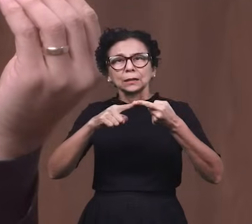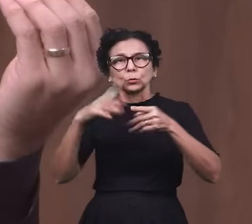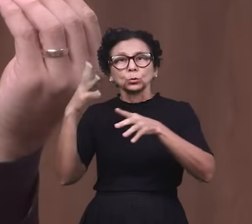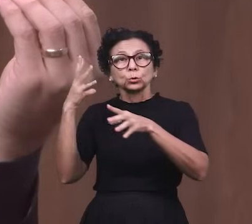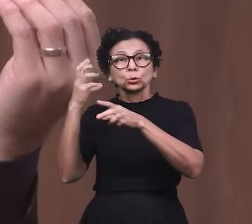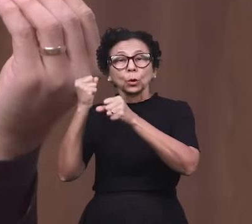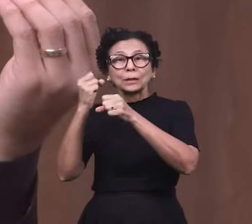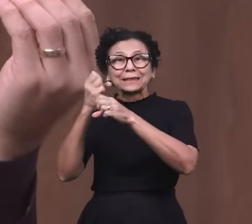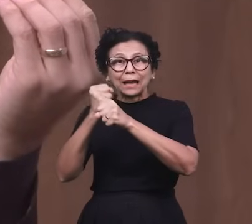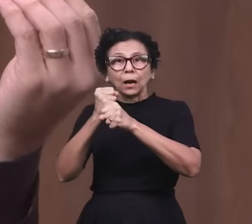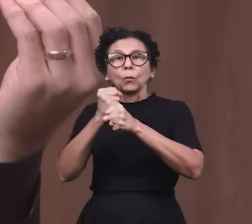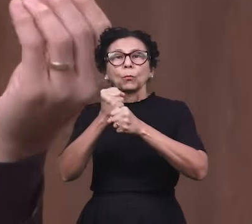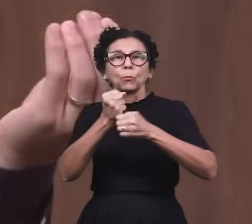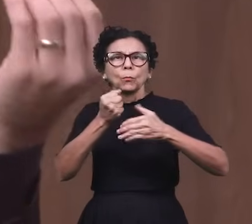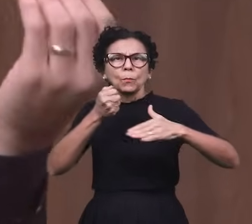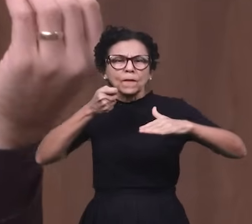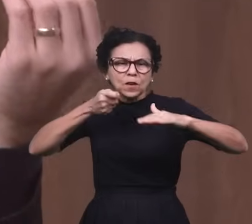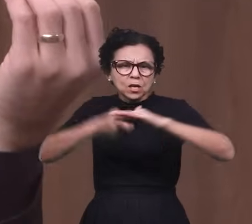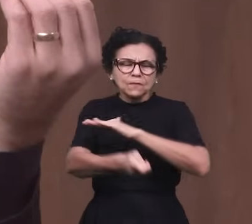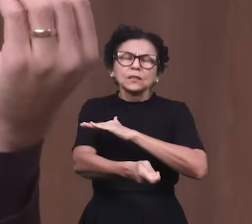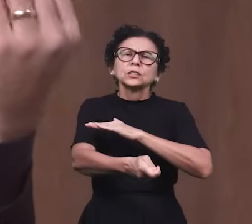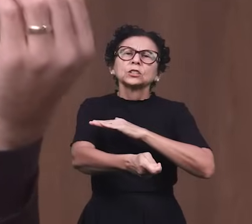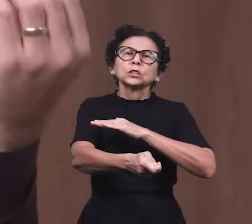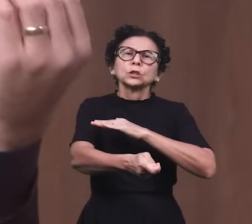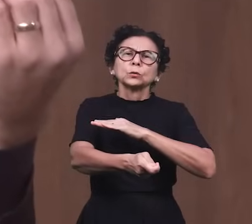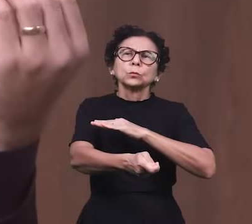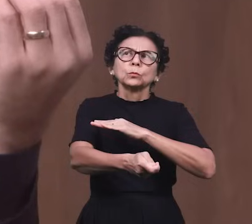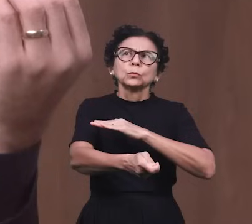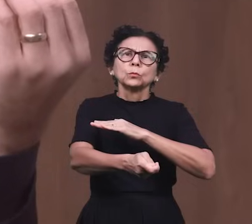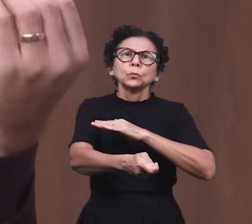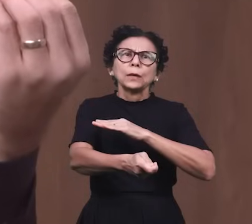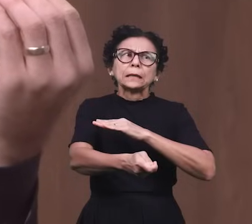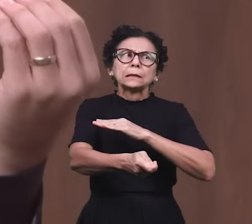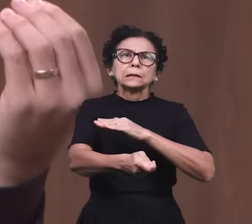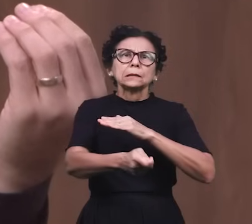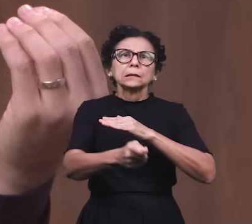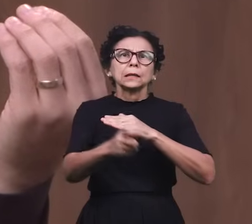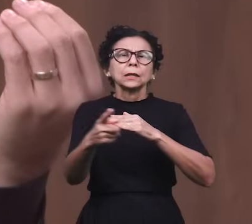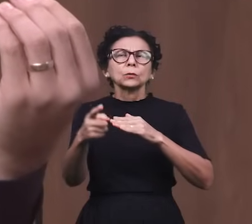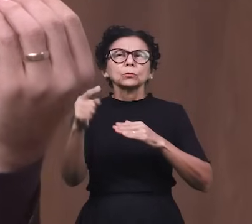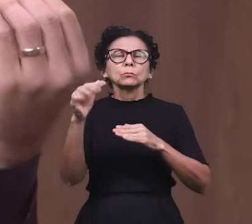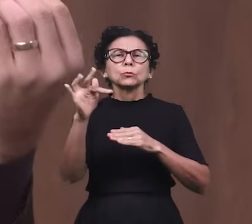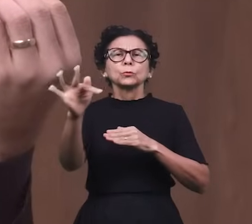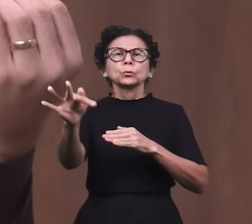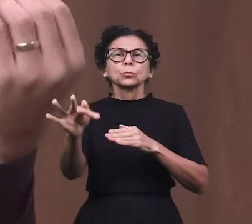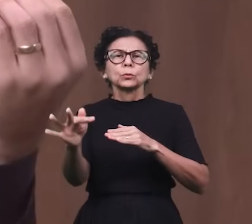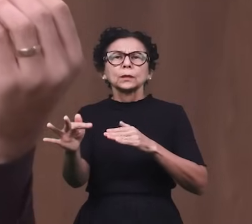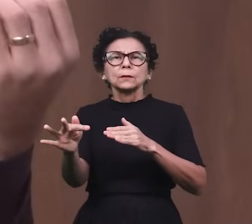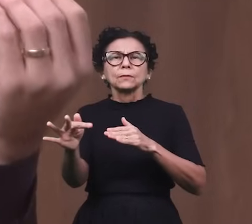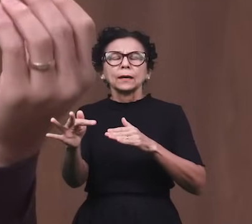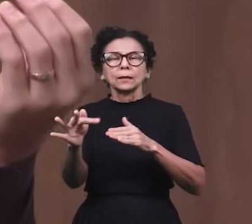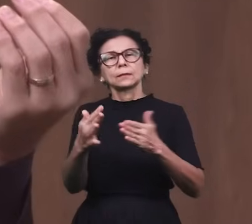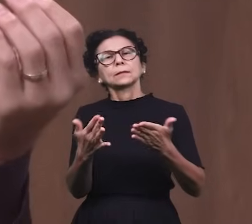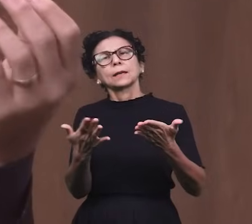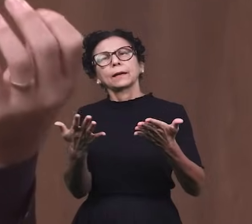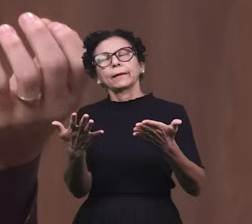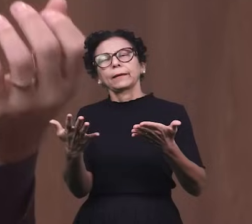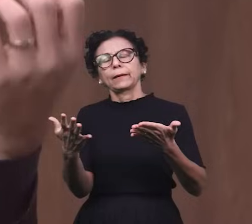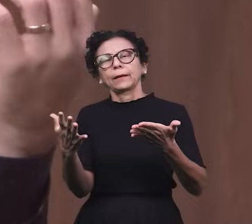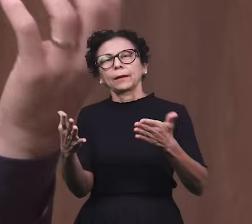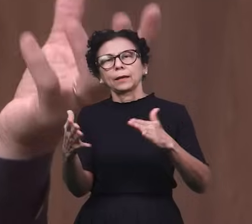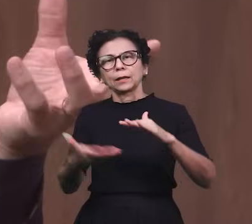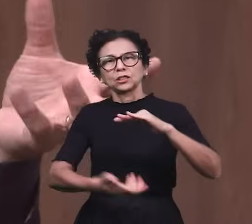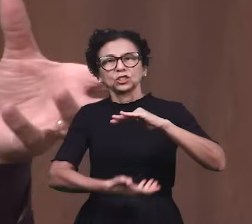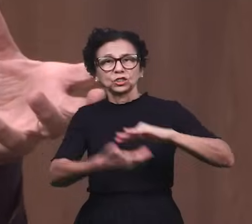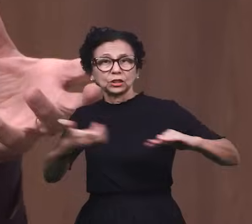no futuro e precisar do dinheiro, aquele dinheiro que ele estava contando que ele ia ter, já não vai ter o mesmo poder de compra. Então é muito importante considerar